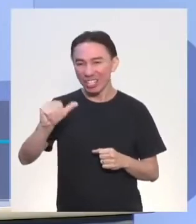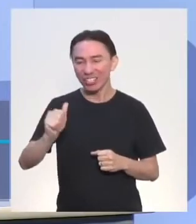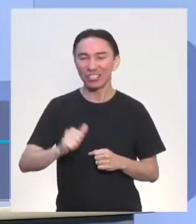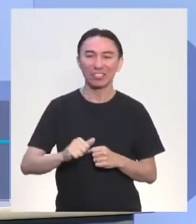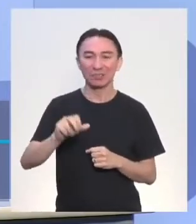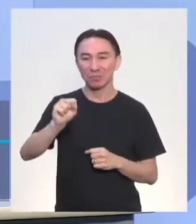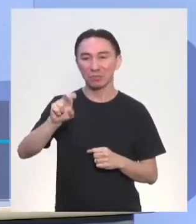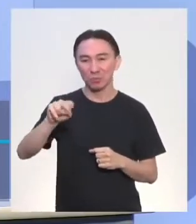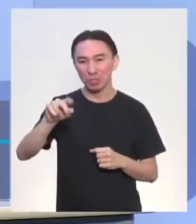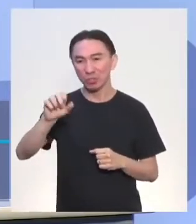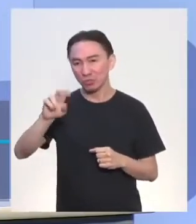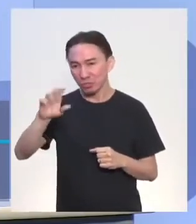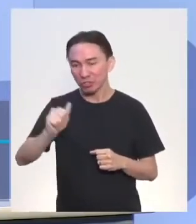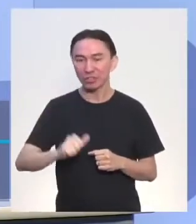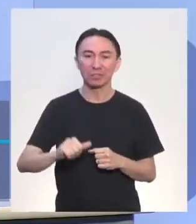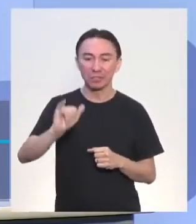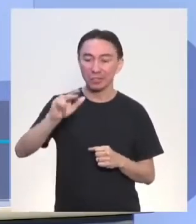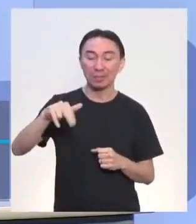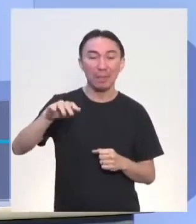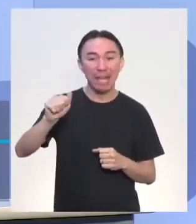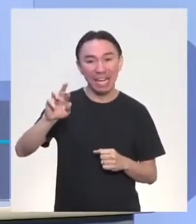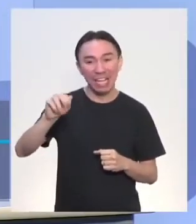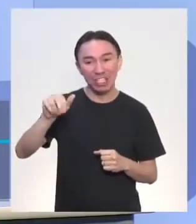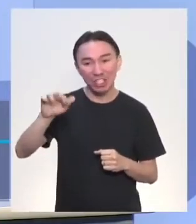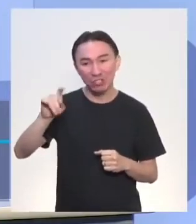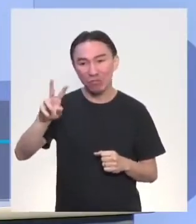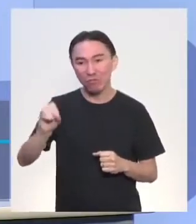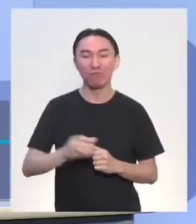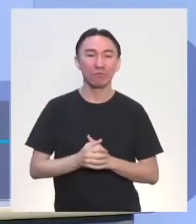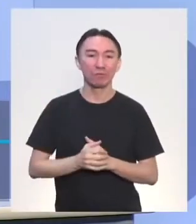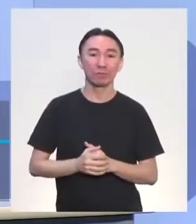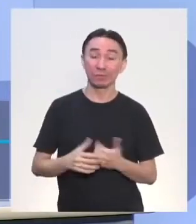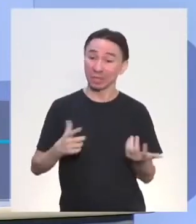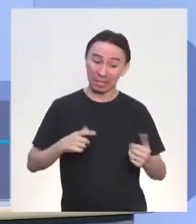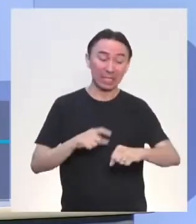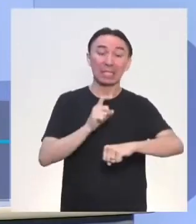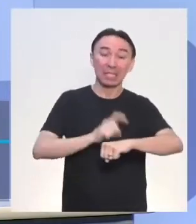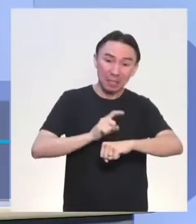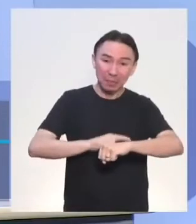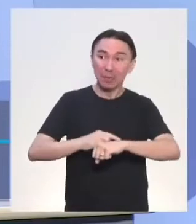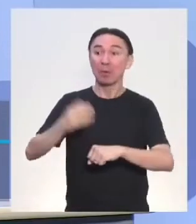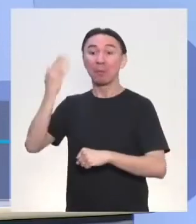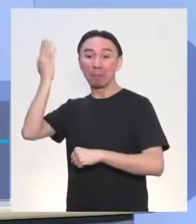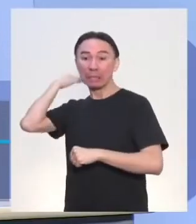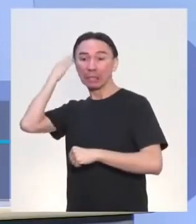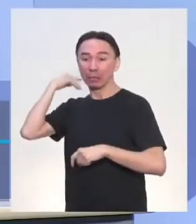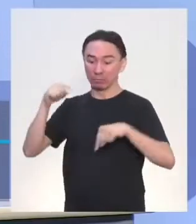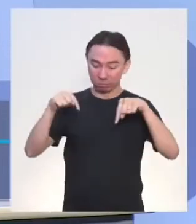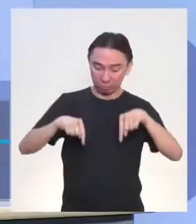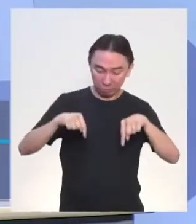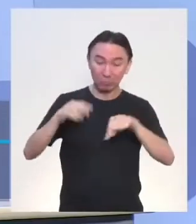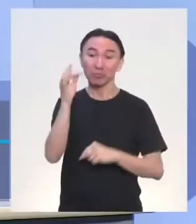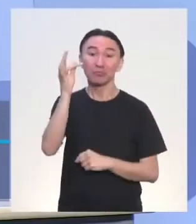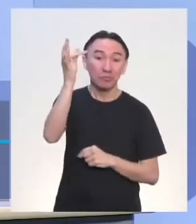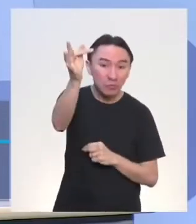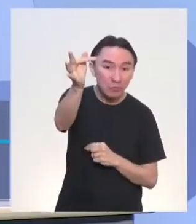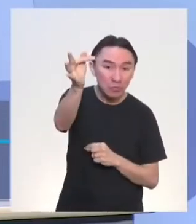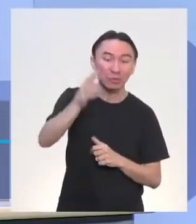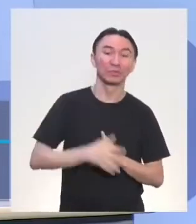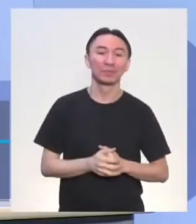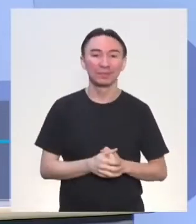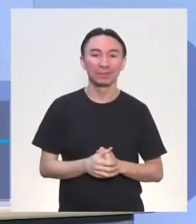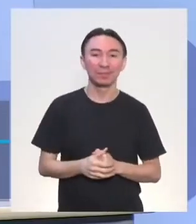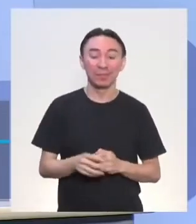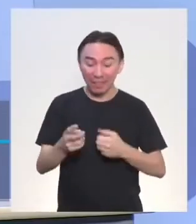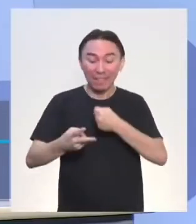colocou tempos, pretérito, presente e futuro. E a definição de verbos, acho que